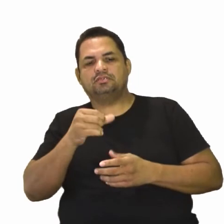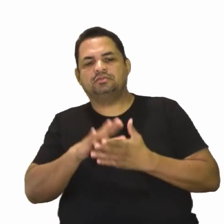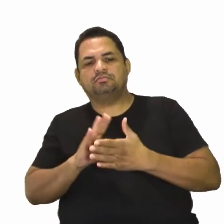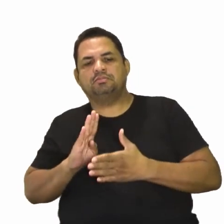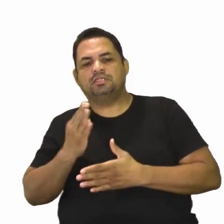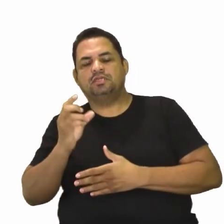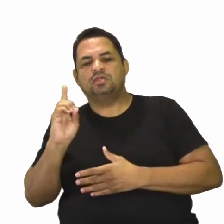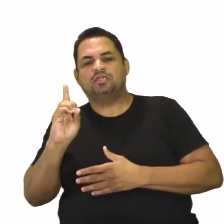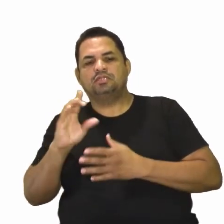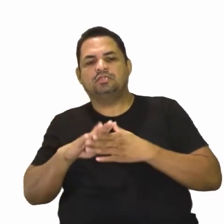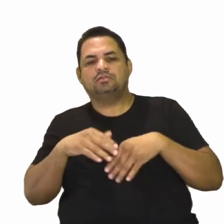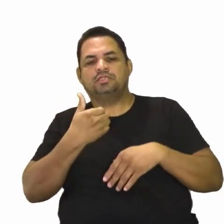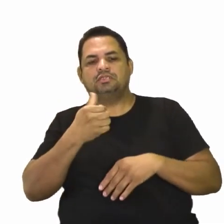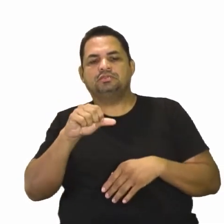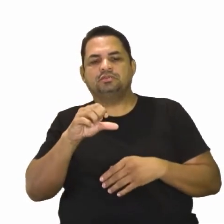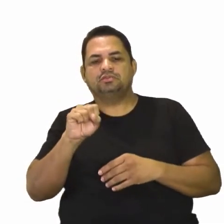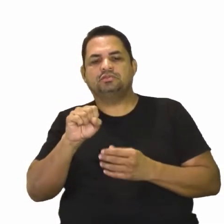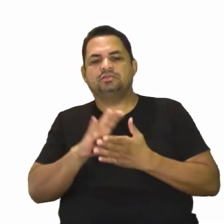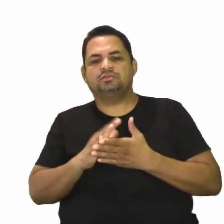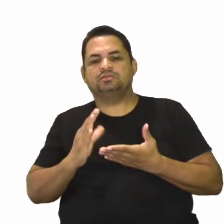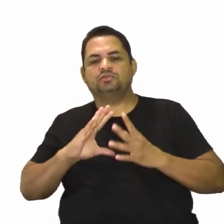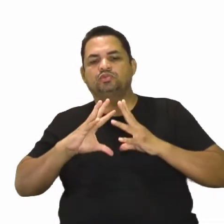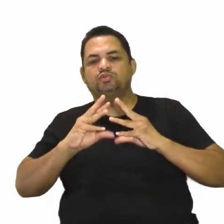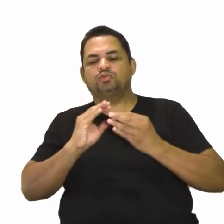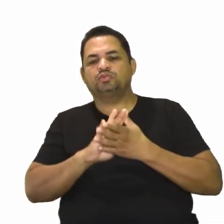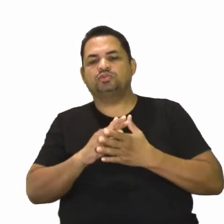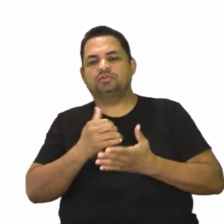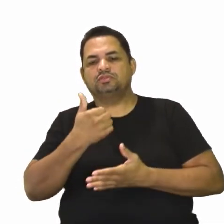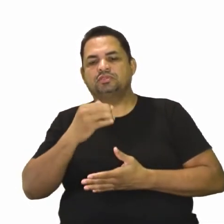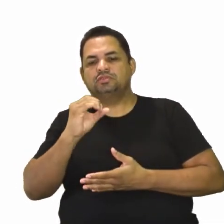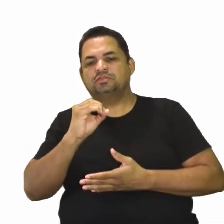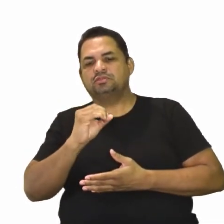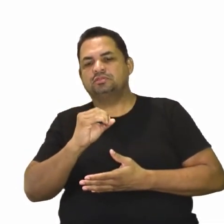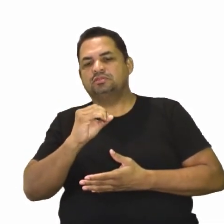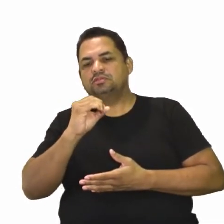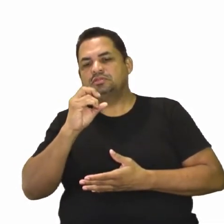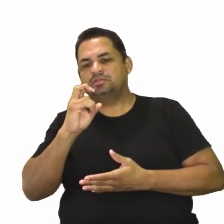bilhões. Já em 1985, ela já estava em